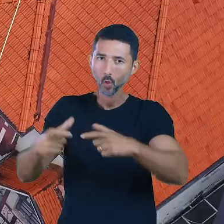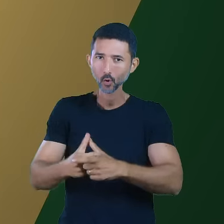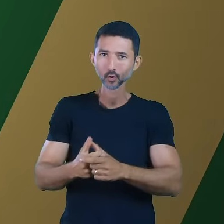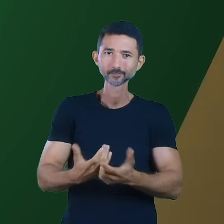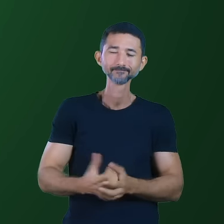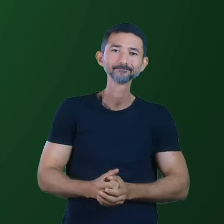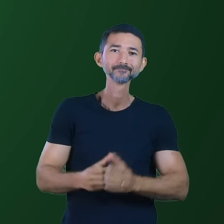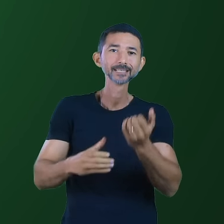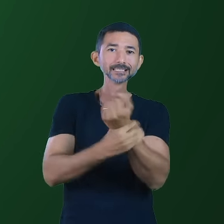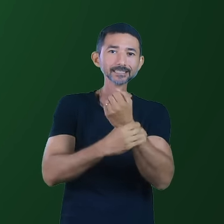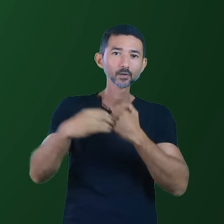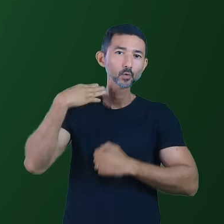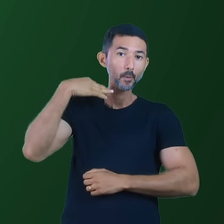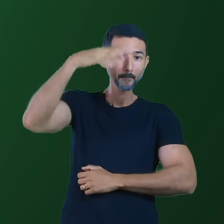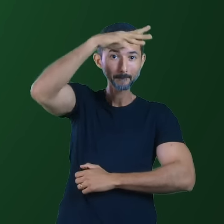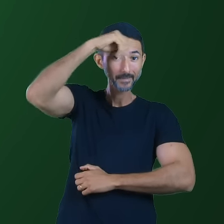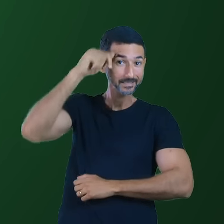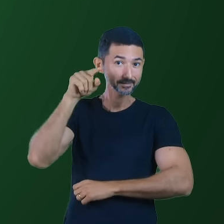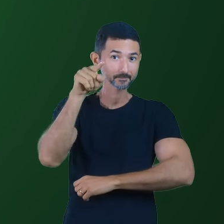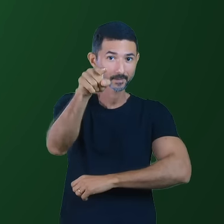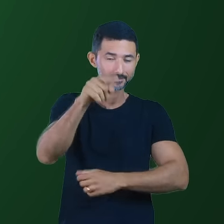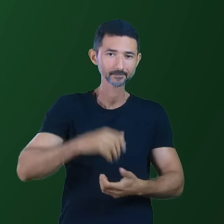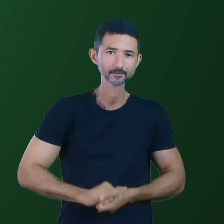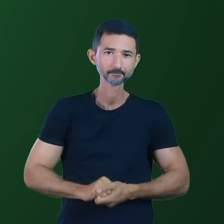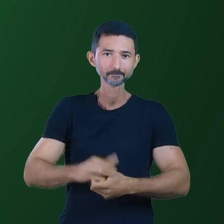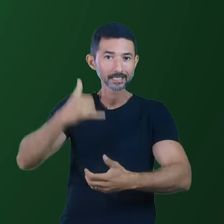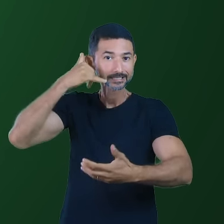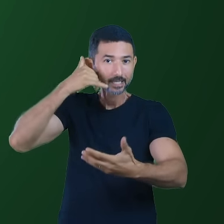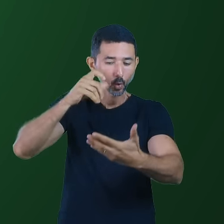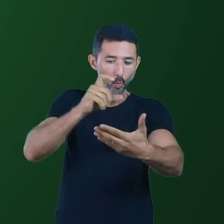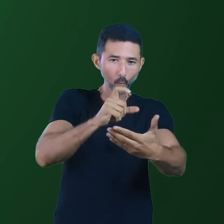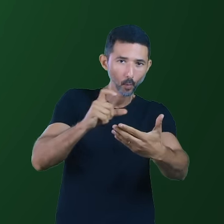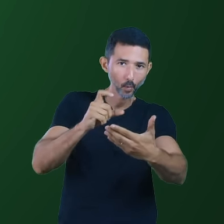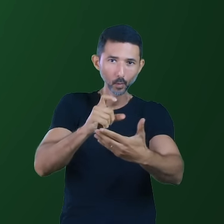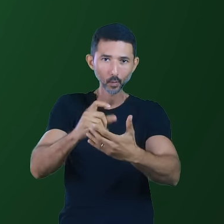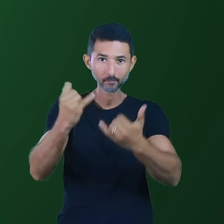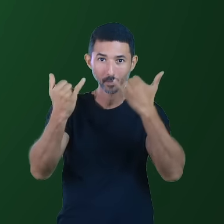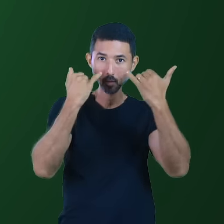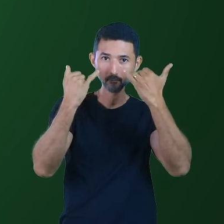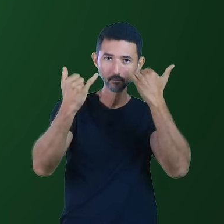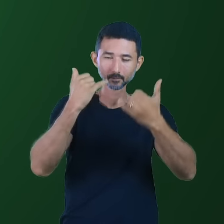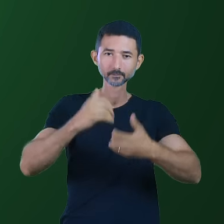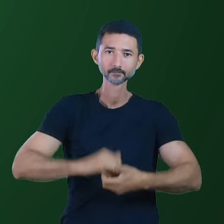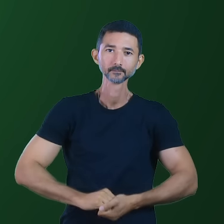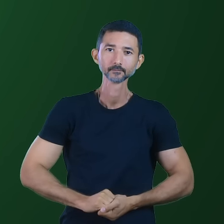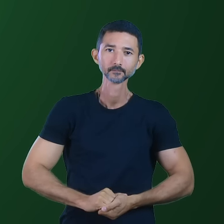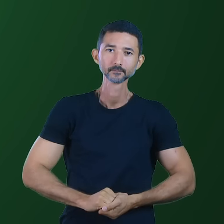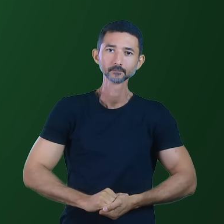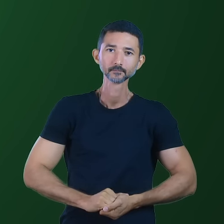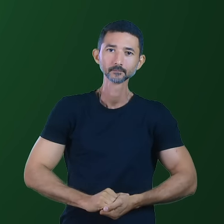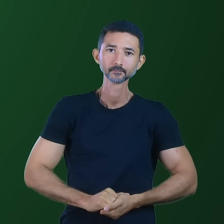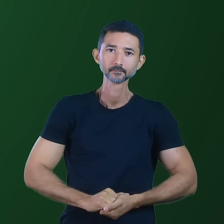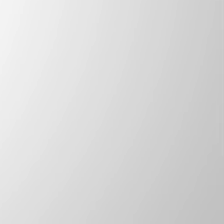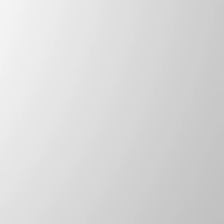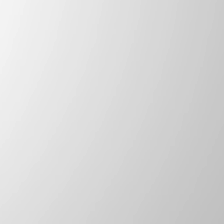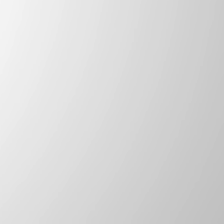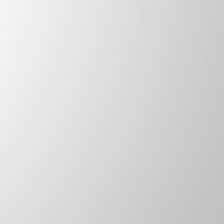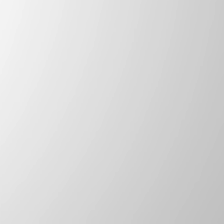hora, em qualquer lugar. Seguro Baza, o seguro feito para você. Aponte a câmera do seu smartphone e saiba mais.